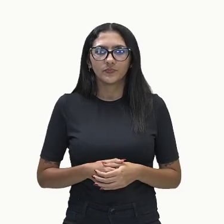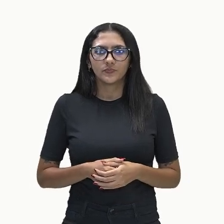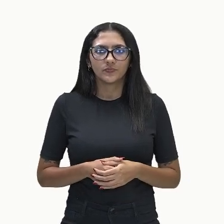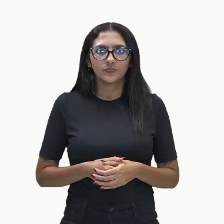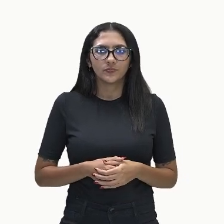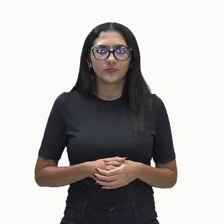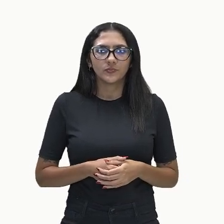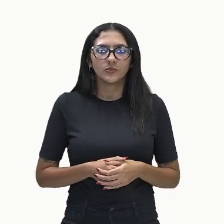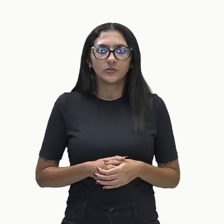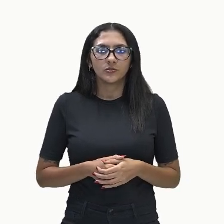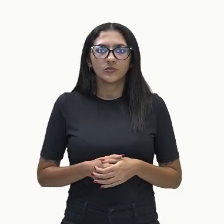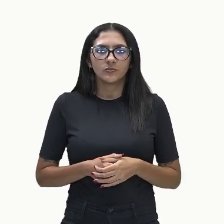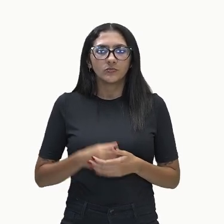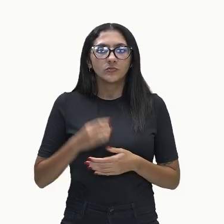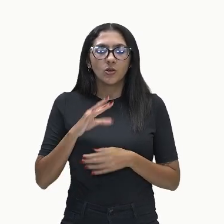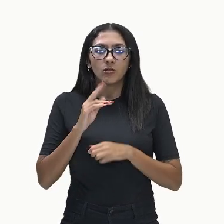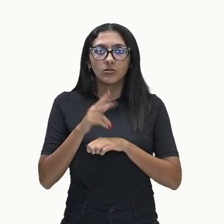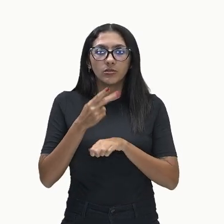somente